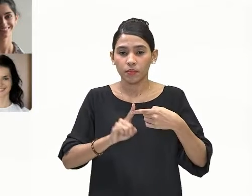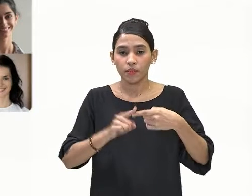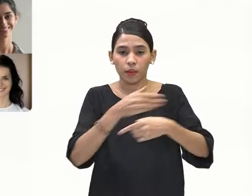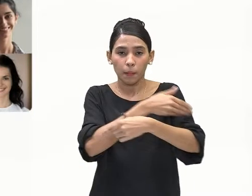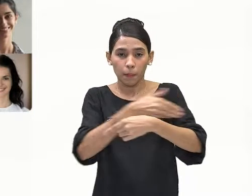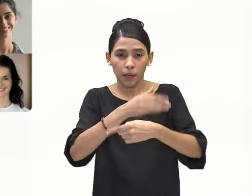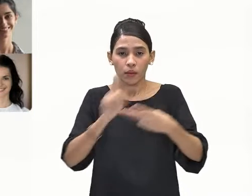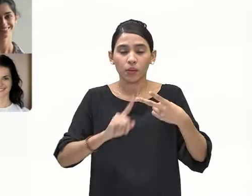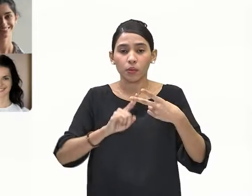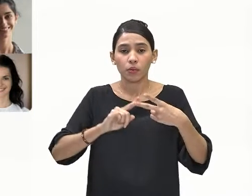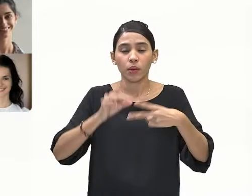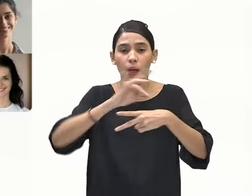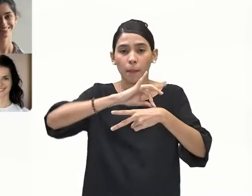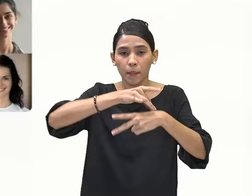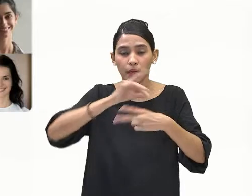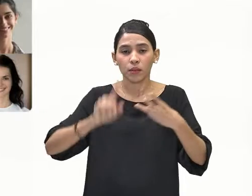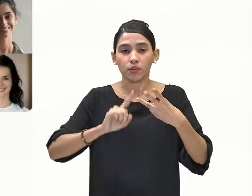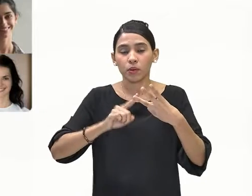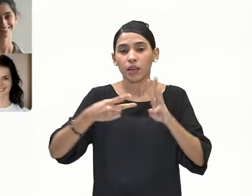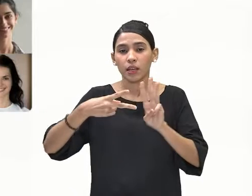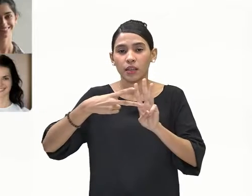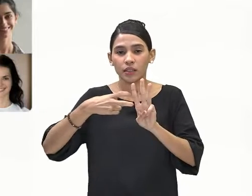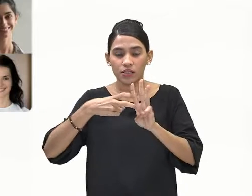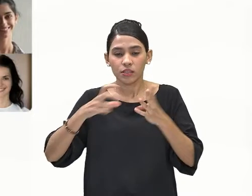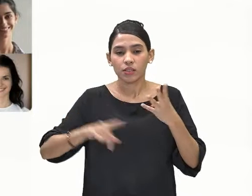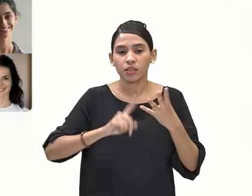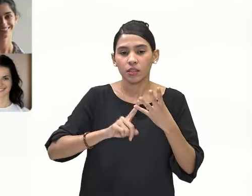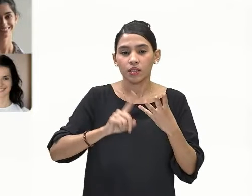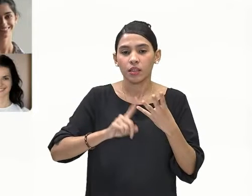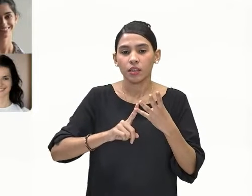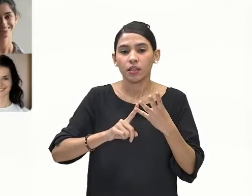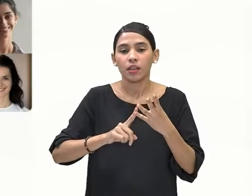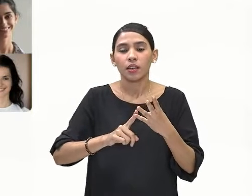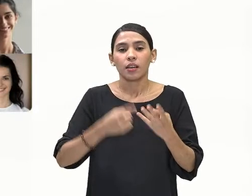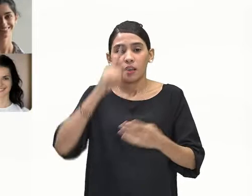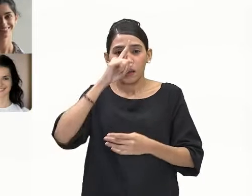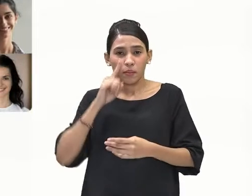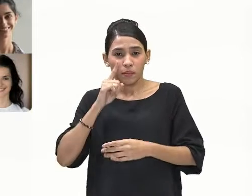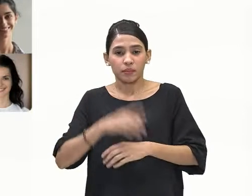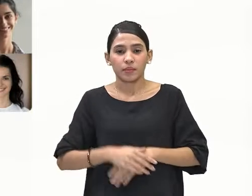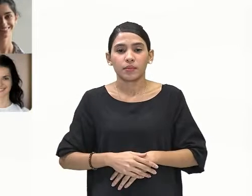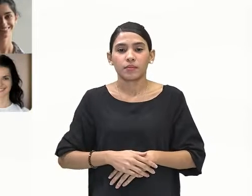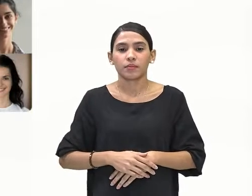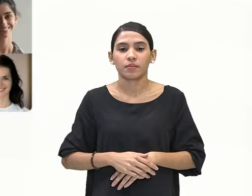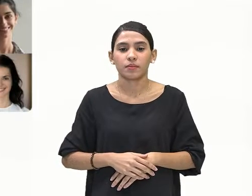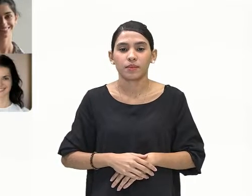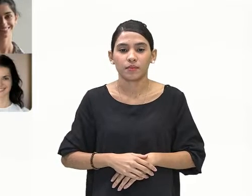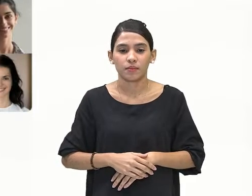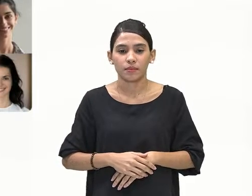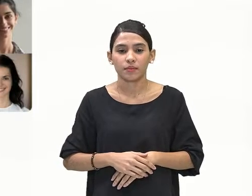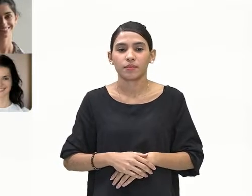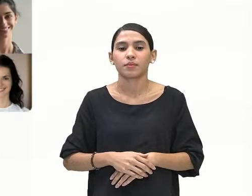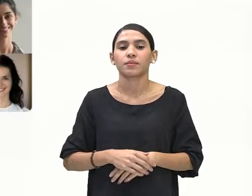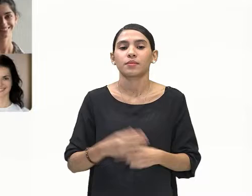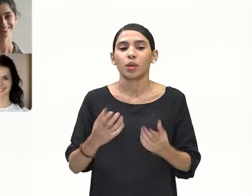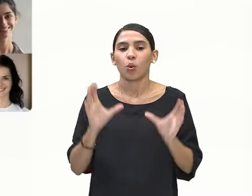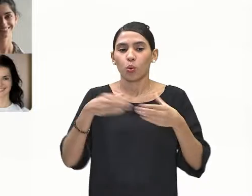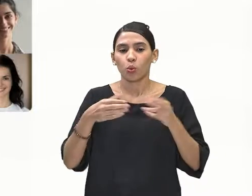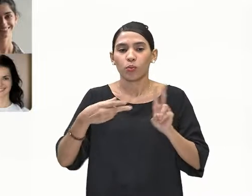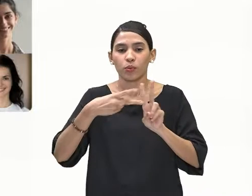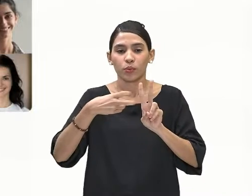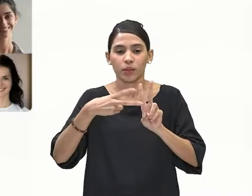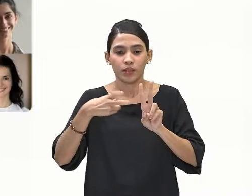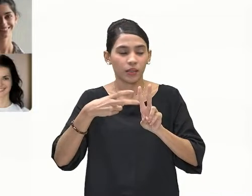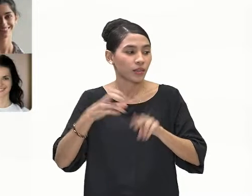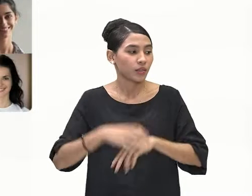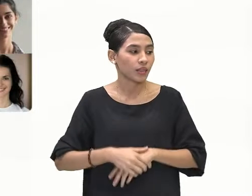brancos, pretos, indígenas, pardos e amarelos. Então, a gente volta a falar. Indígenas são aqueles então,